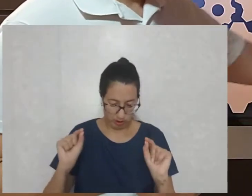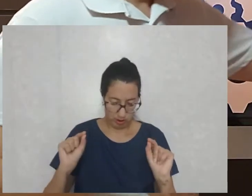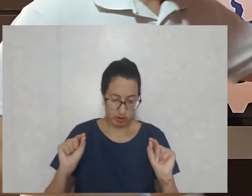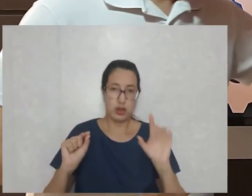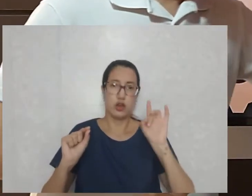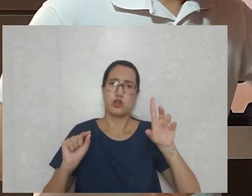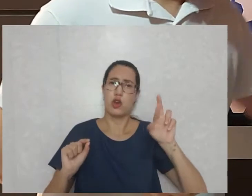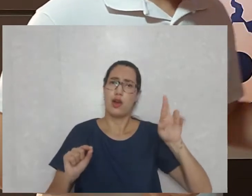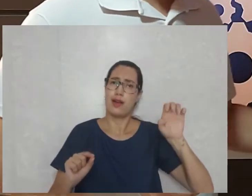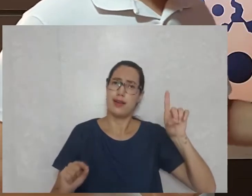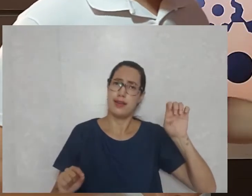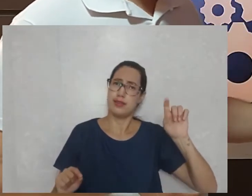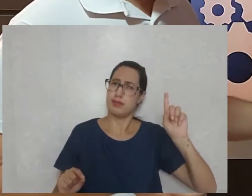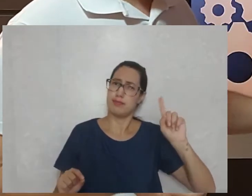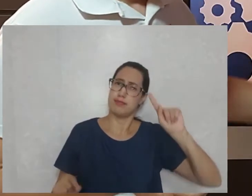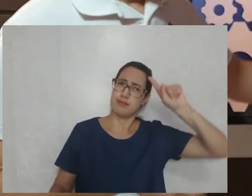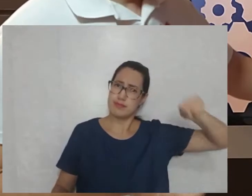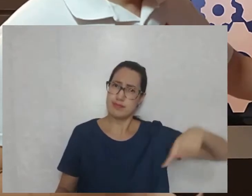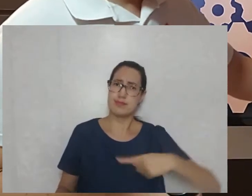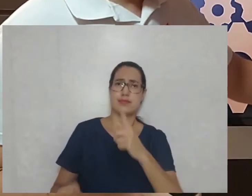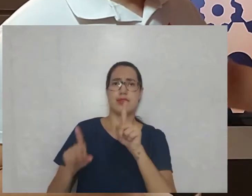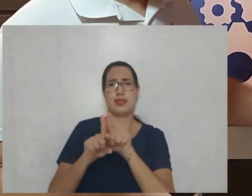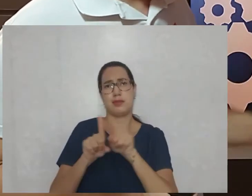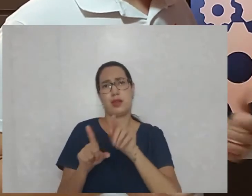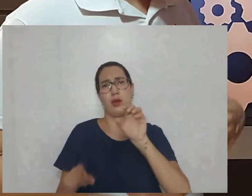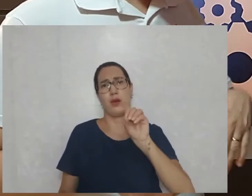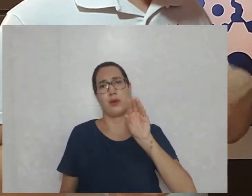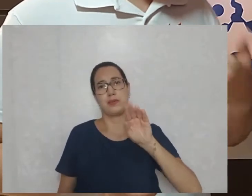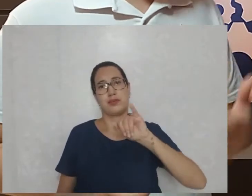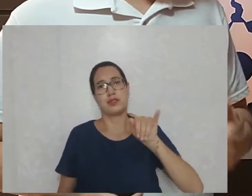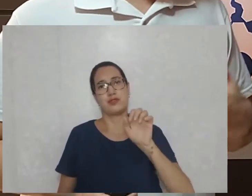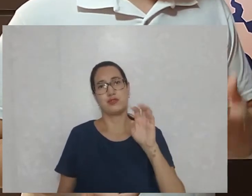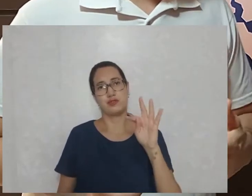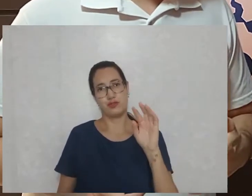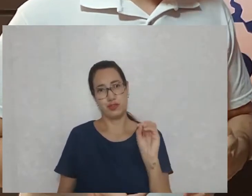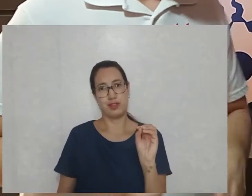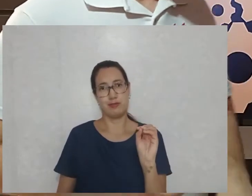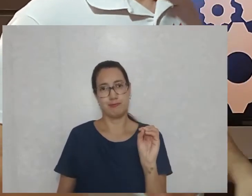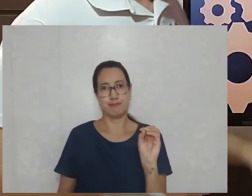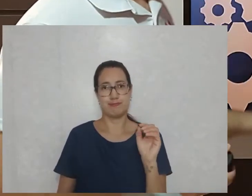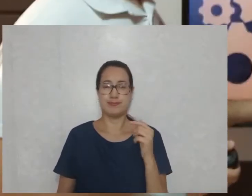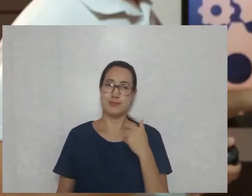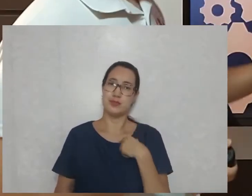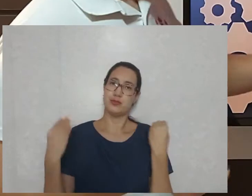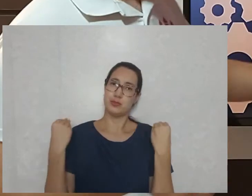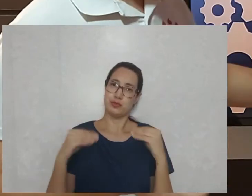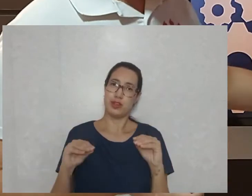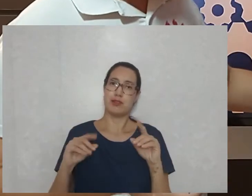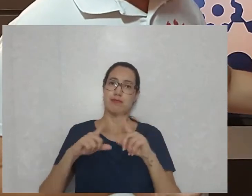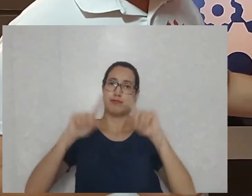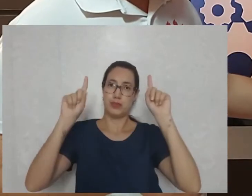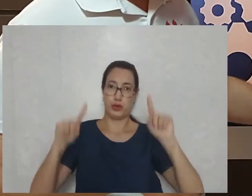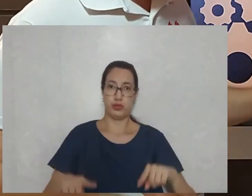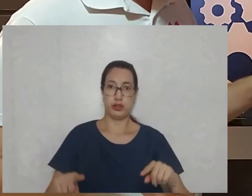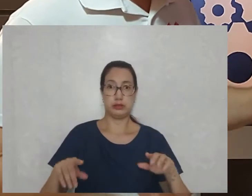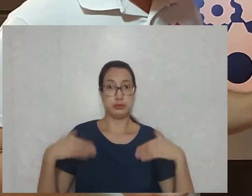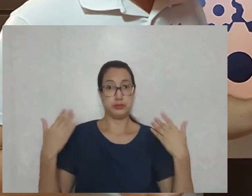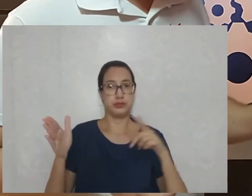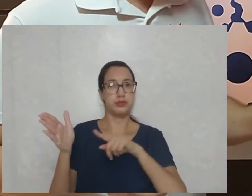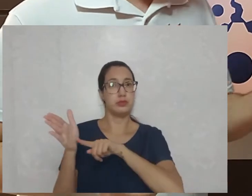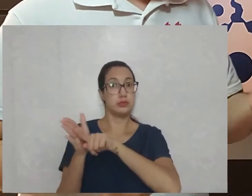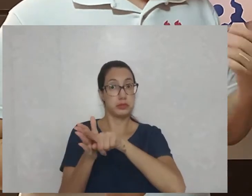o aspecto do sujeito que a gente quer investigar. No meu exemplo aqui eu coloquei projeto de redes. Então nesse início de tema de pesquisa, eu